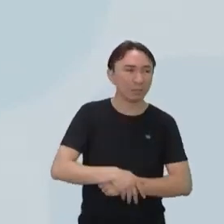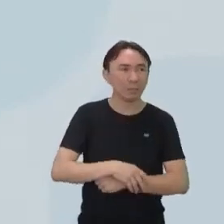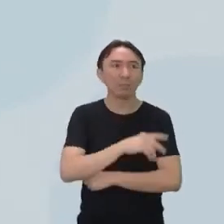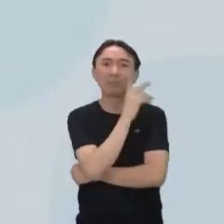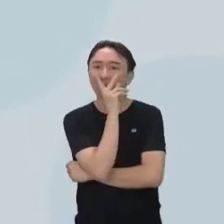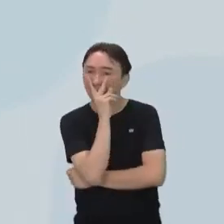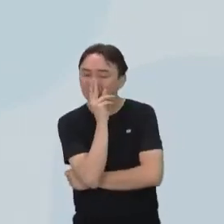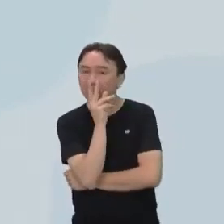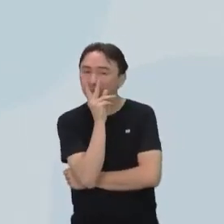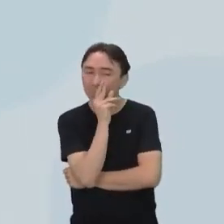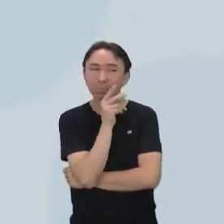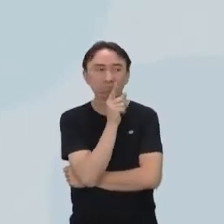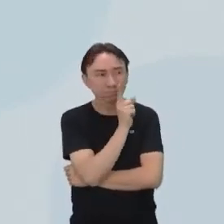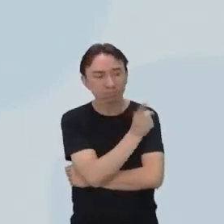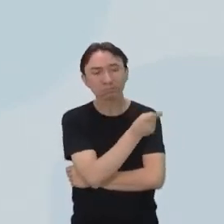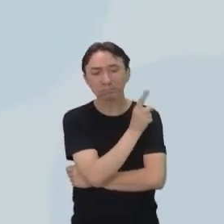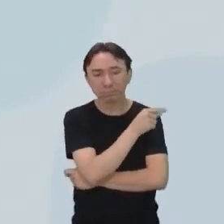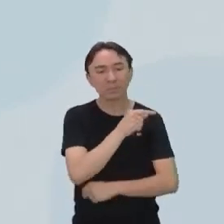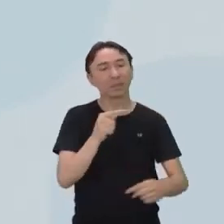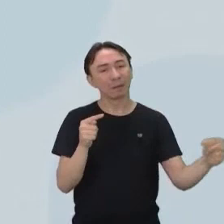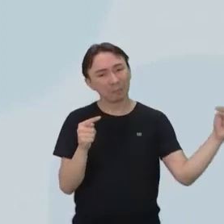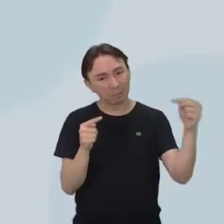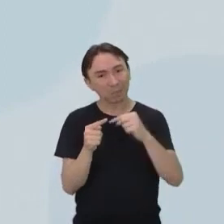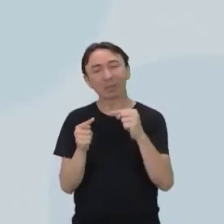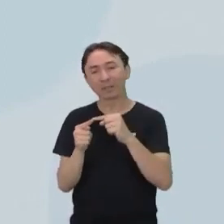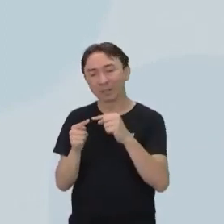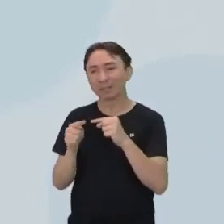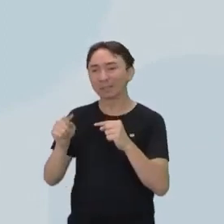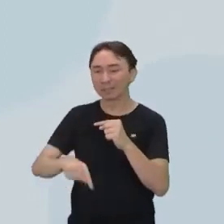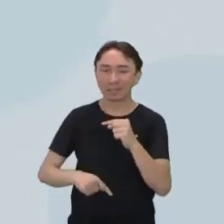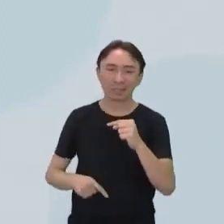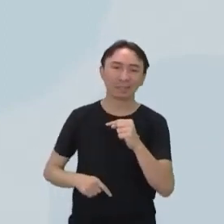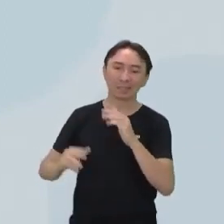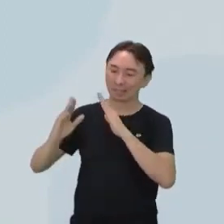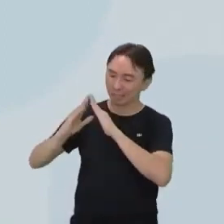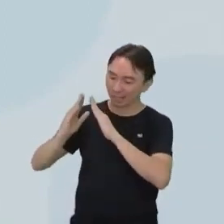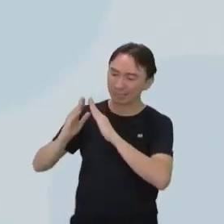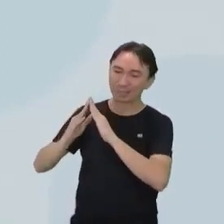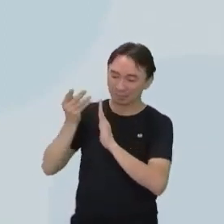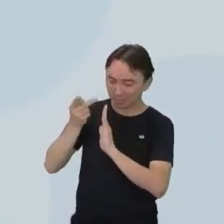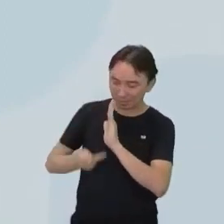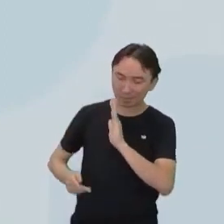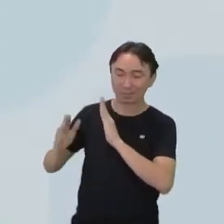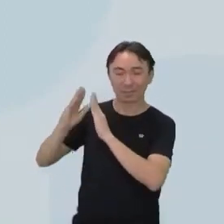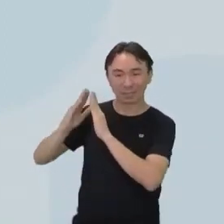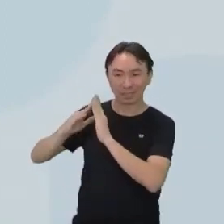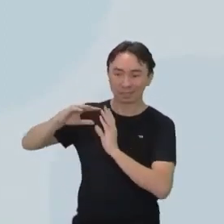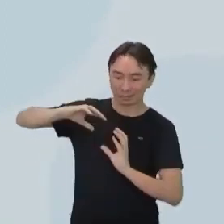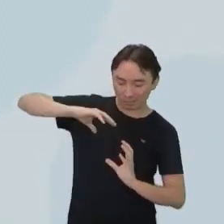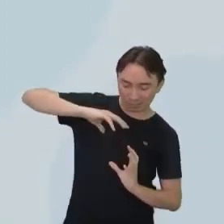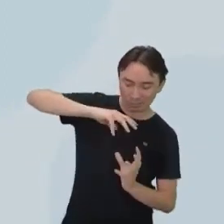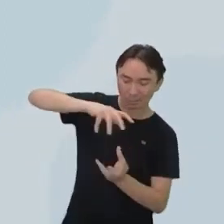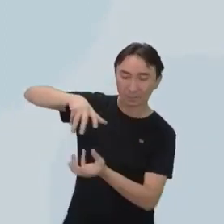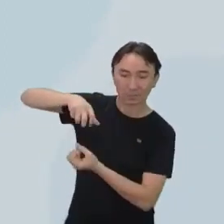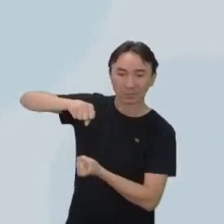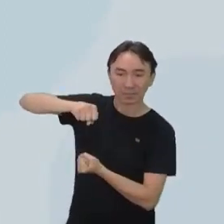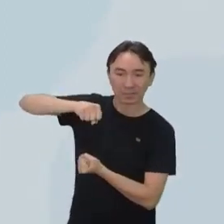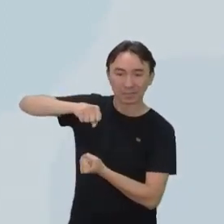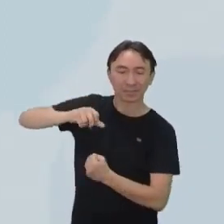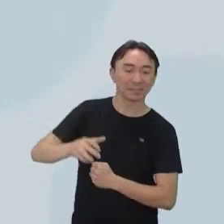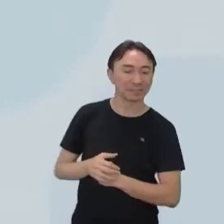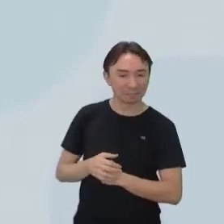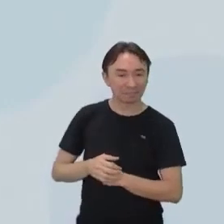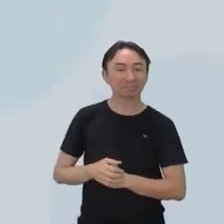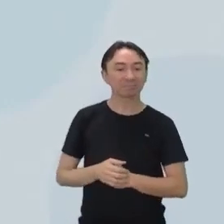de reciclagem já está dentro do pensamento do componente, não é isso? Exatamente. Então a gente já pode perceber aqui que eu acredito